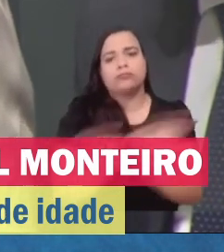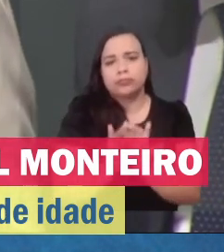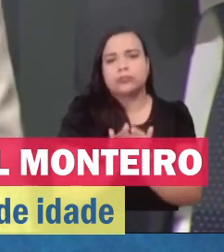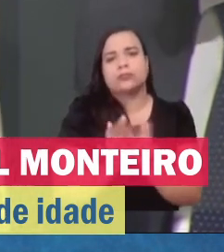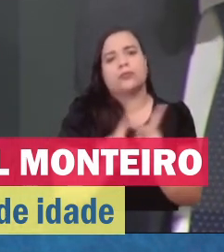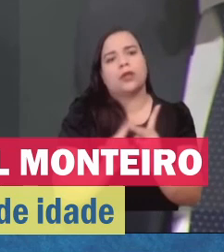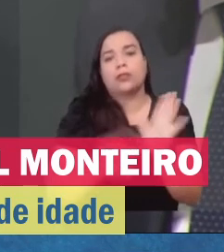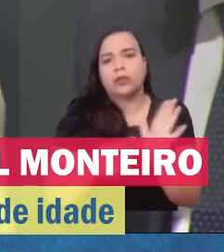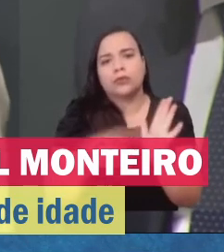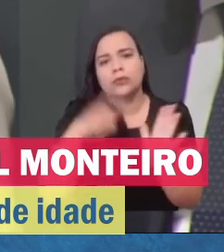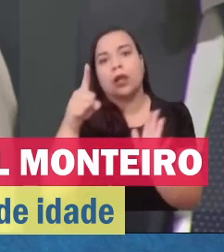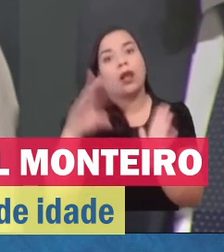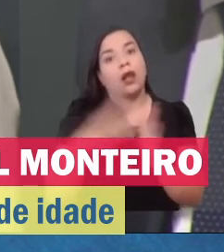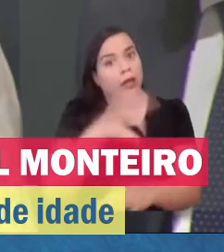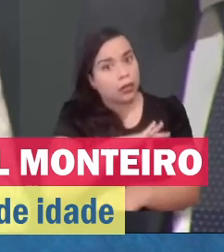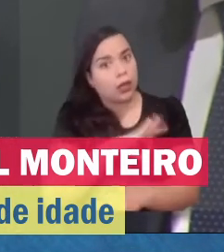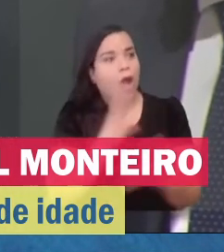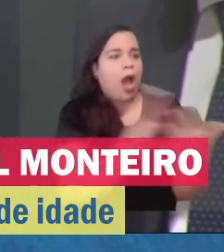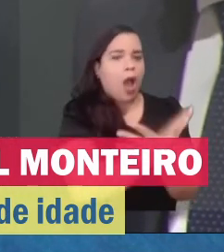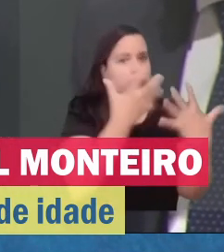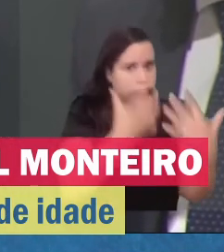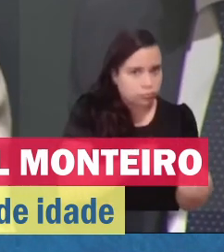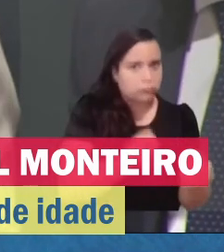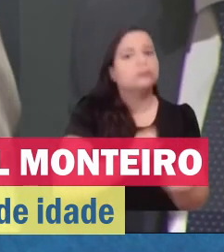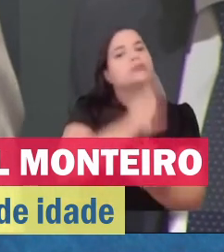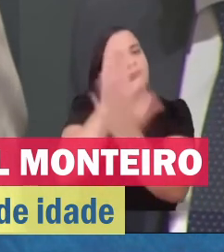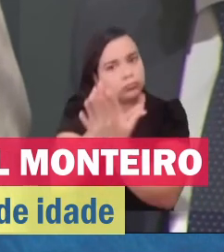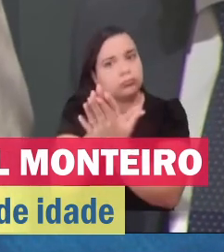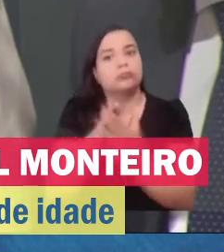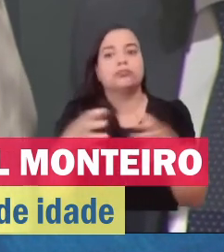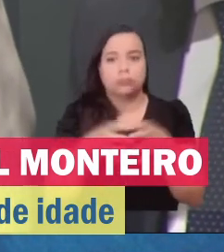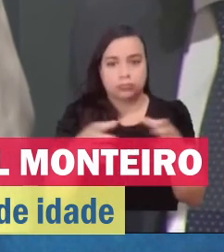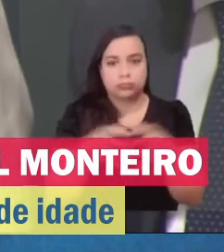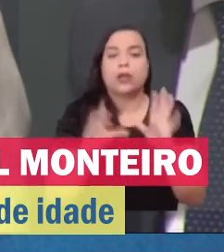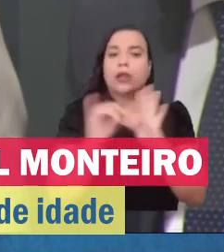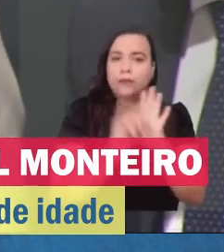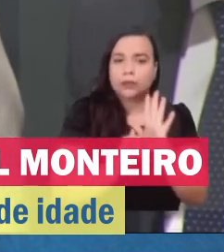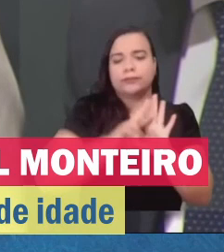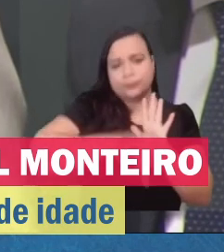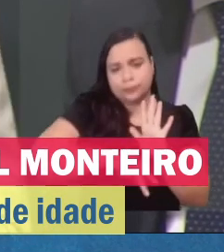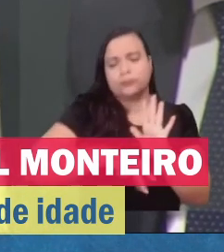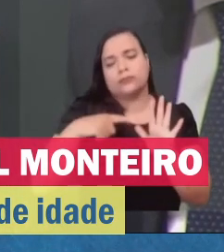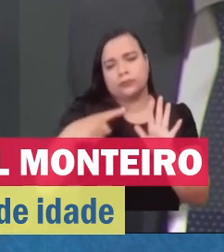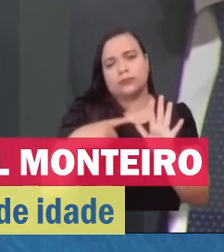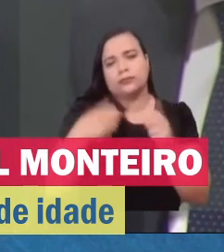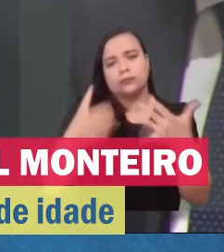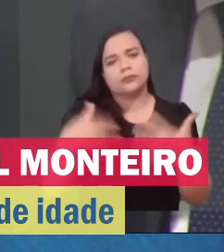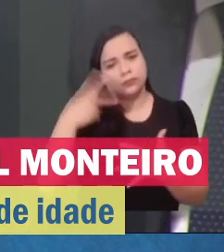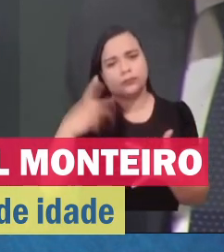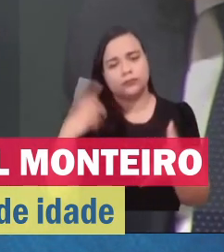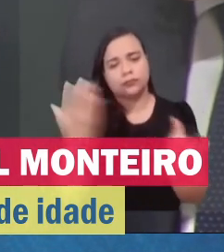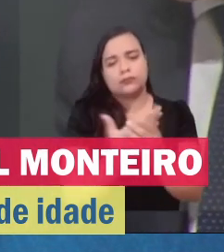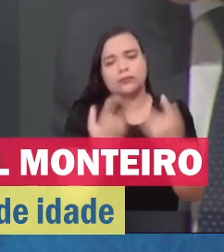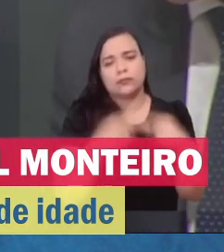denúncia na delegacia. Algumas pessoas fizeram, daí o conjunto de investigações e inquéritos que o vereador sofre. Outras